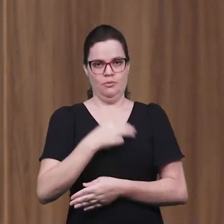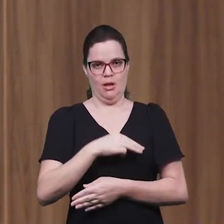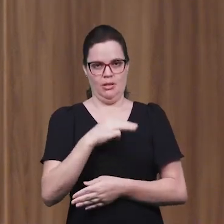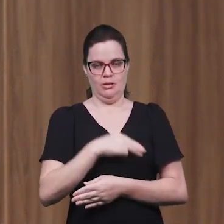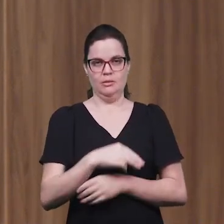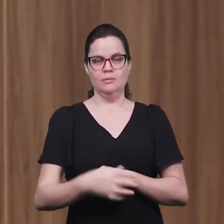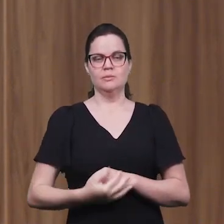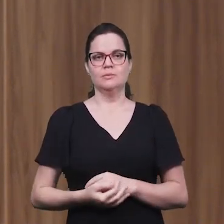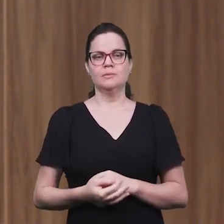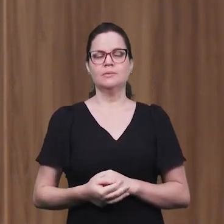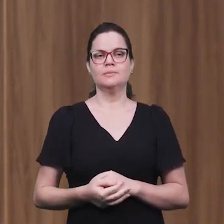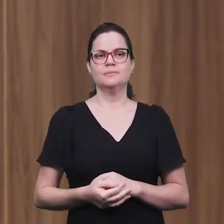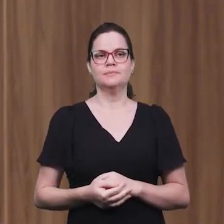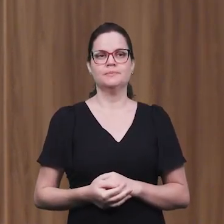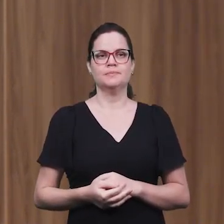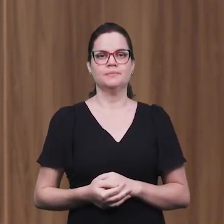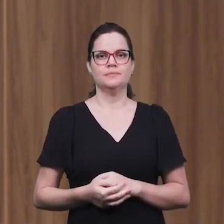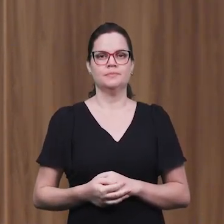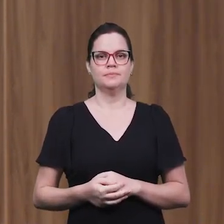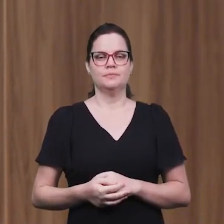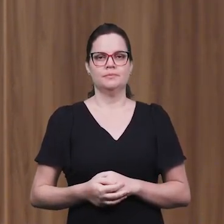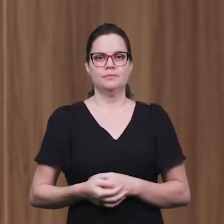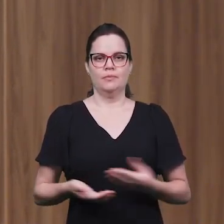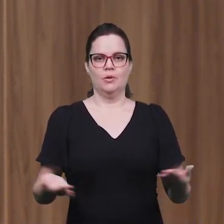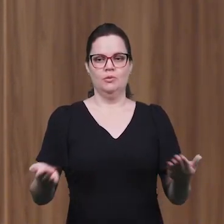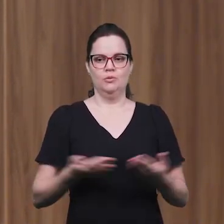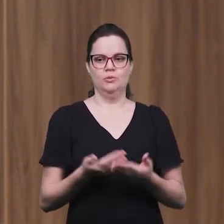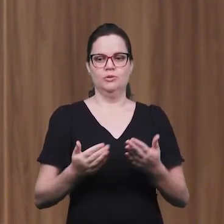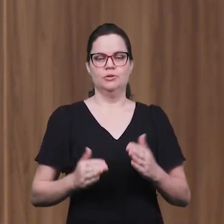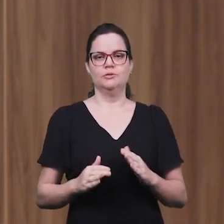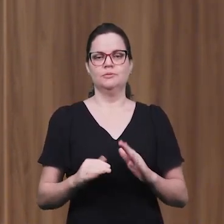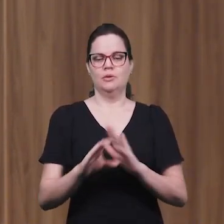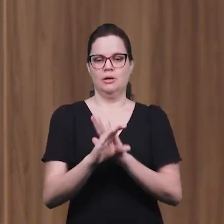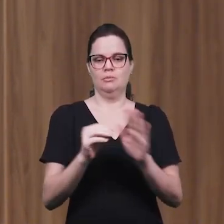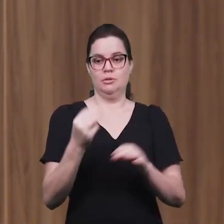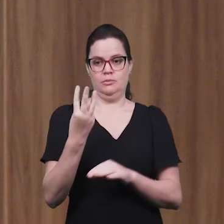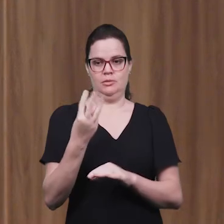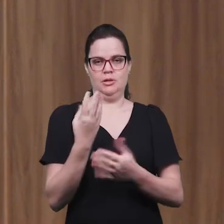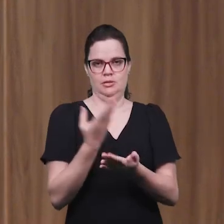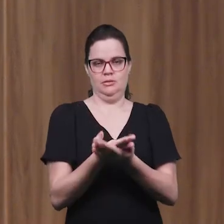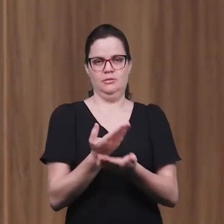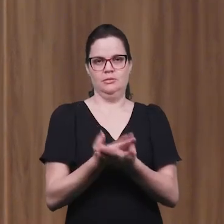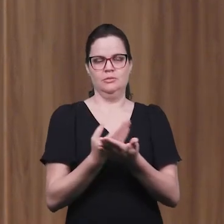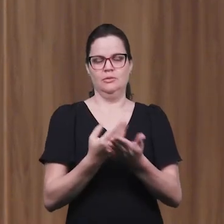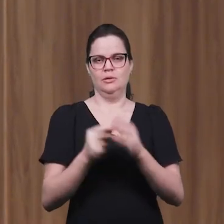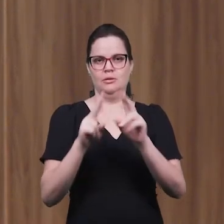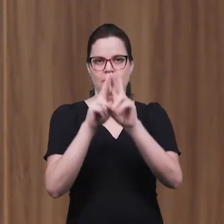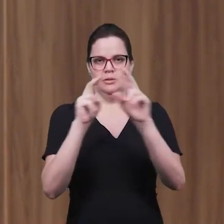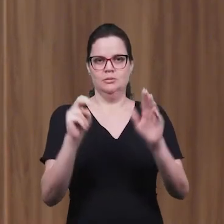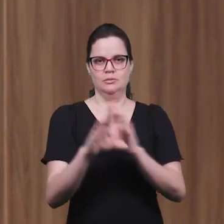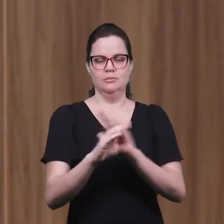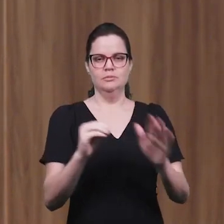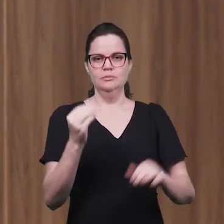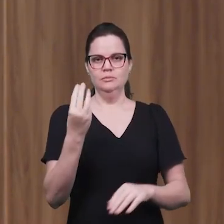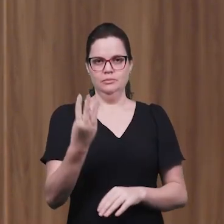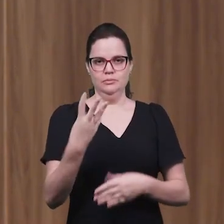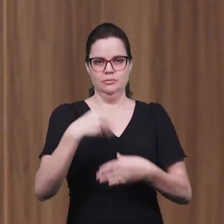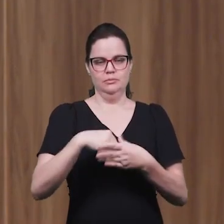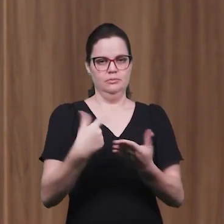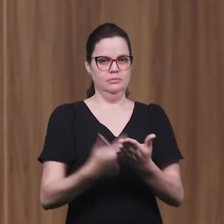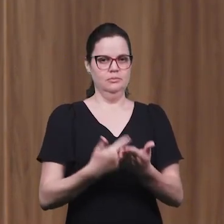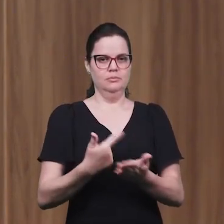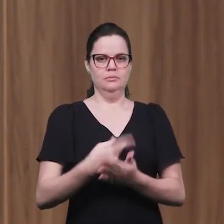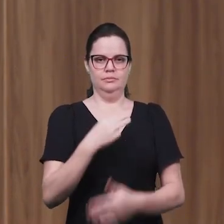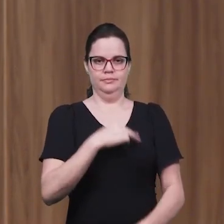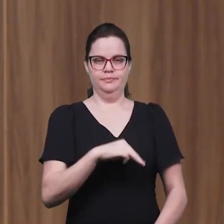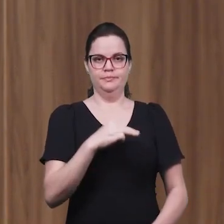Mateus. Hoje nós vamos nos dedicar ao capítulo 3 do Evangelho de Mateus. E